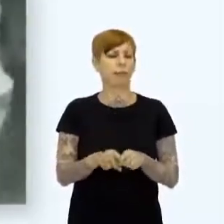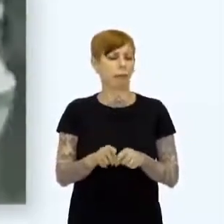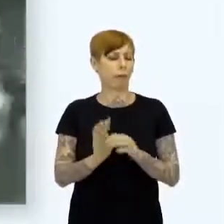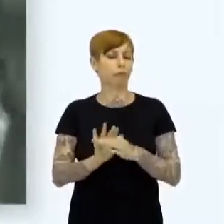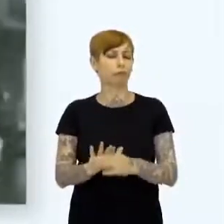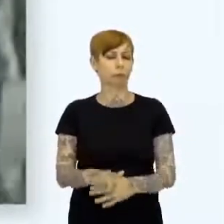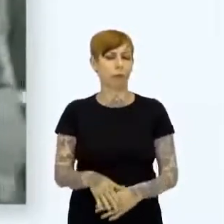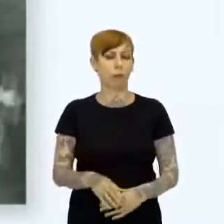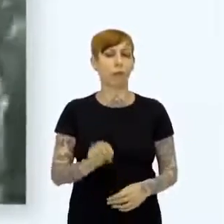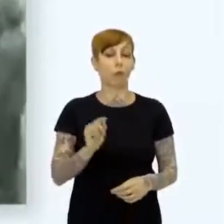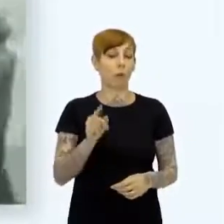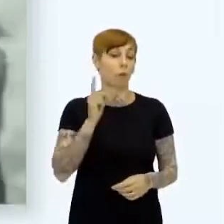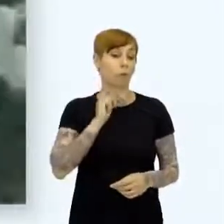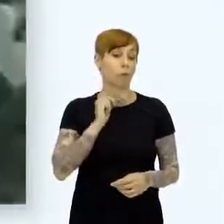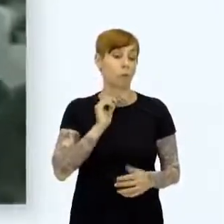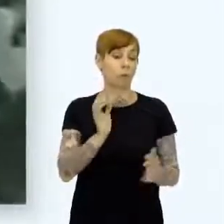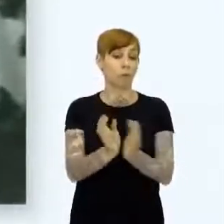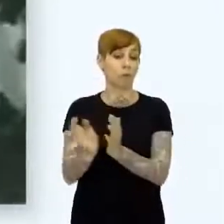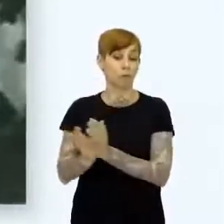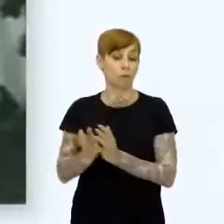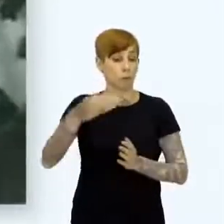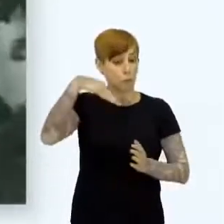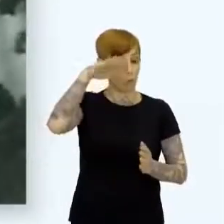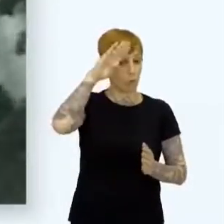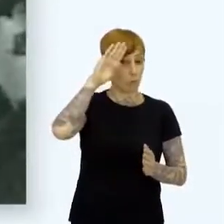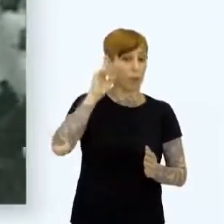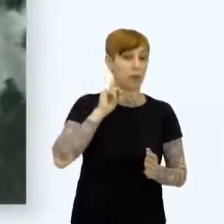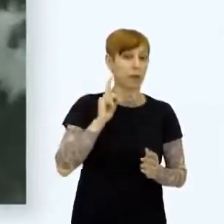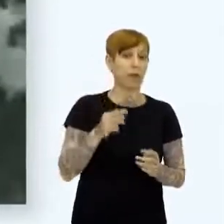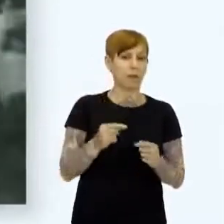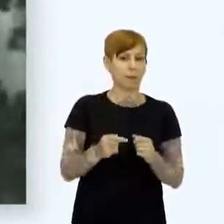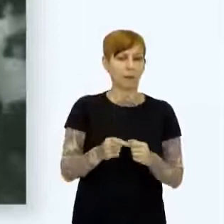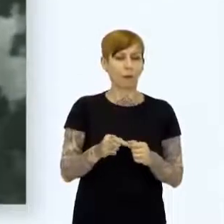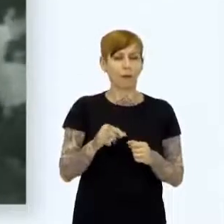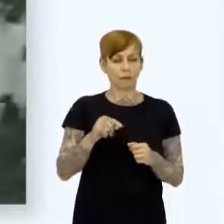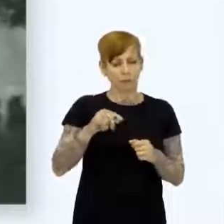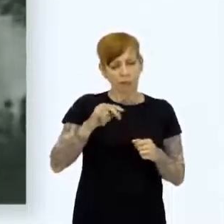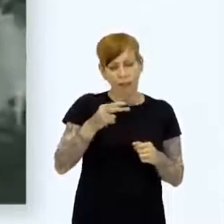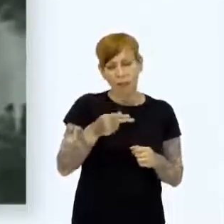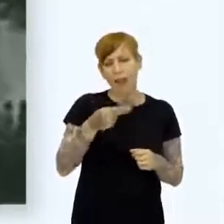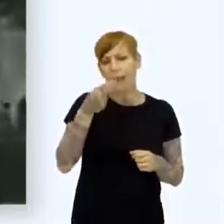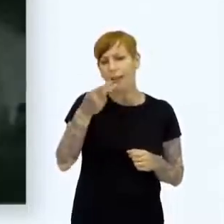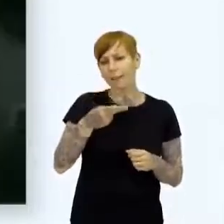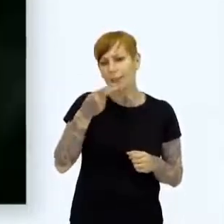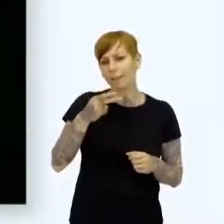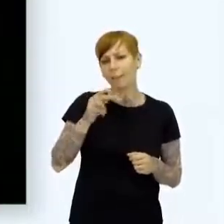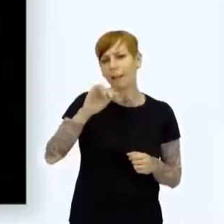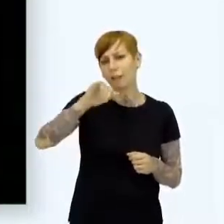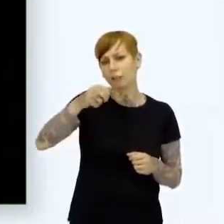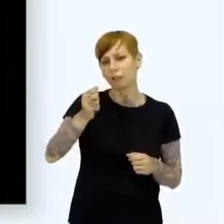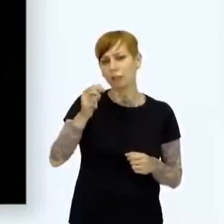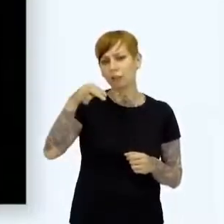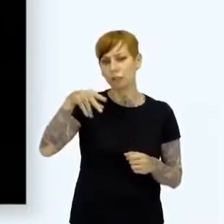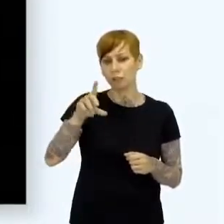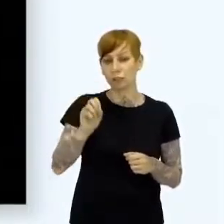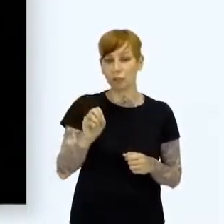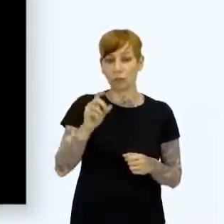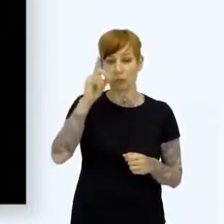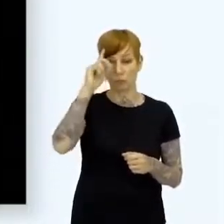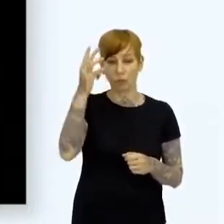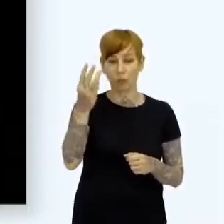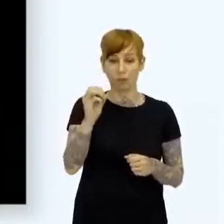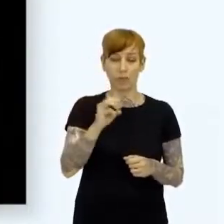tropas mineiras a iniciarem o movimento foram as palavras de Jango na noite de 30 de março.